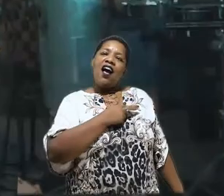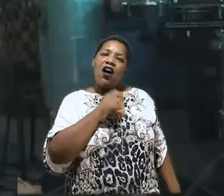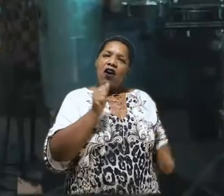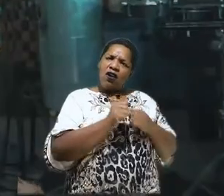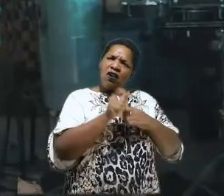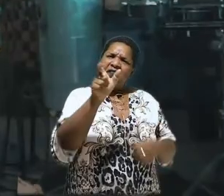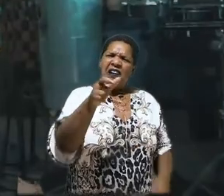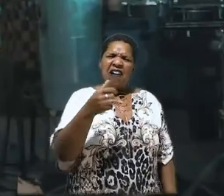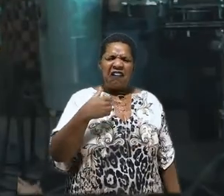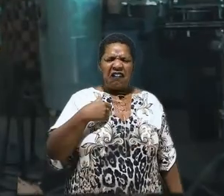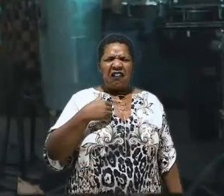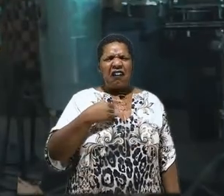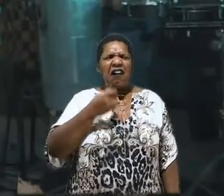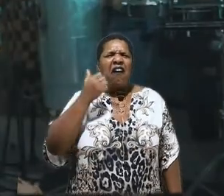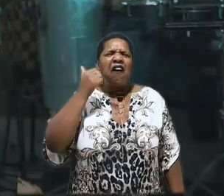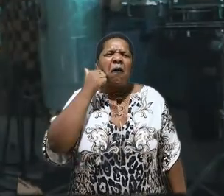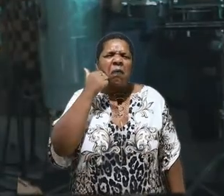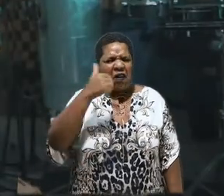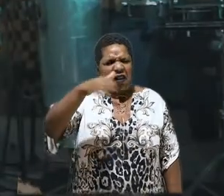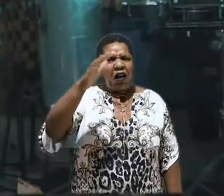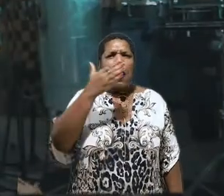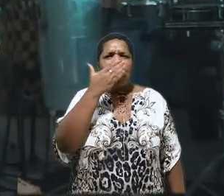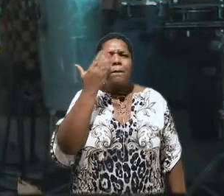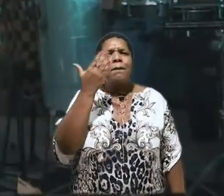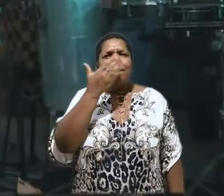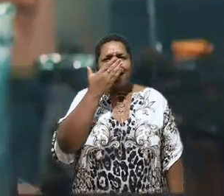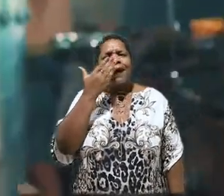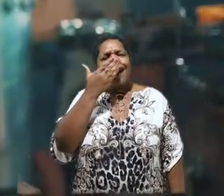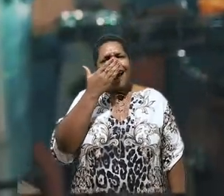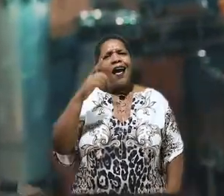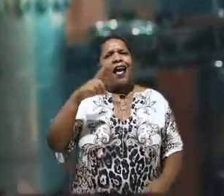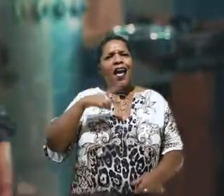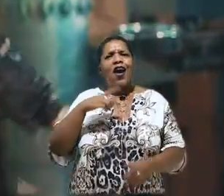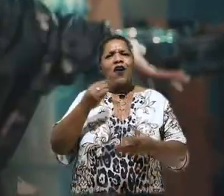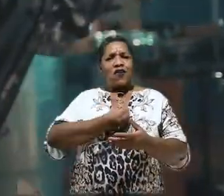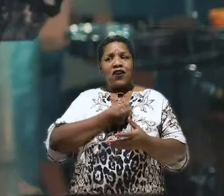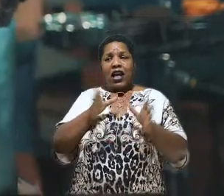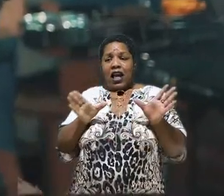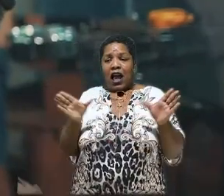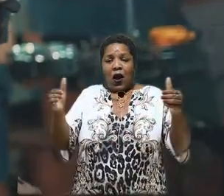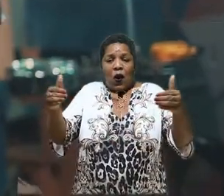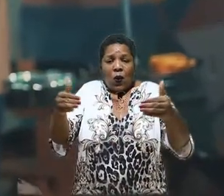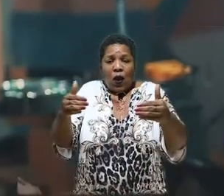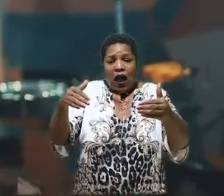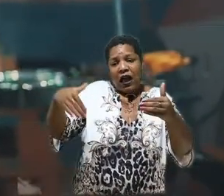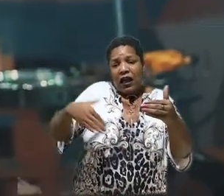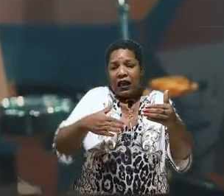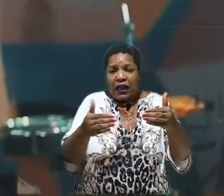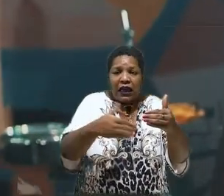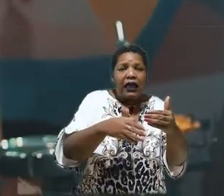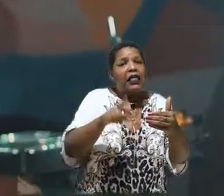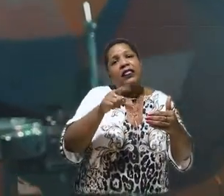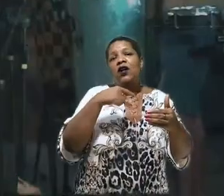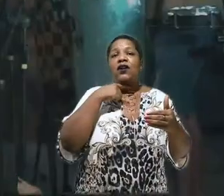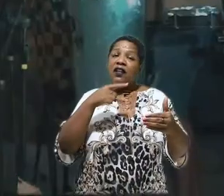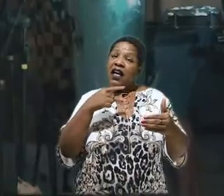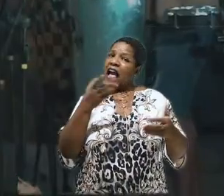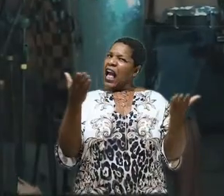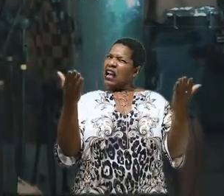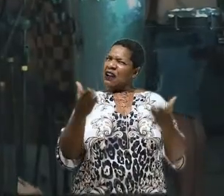com você mentira sobrevivem aquário agora vem no verso o que